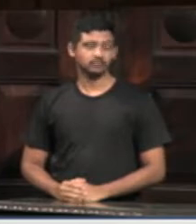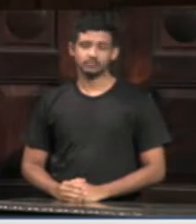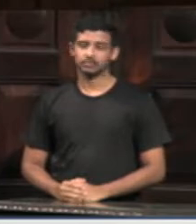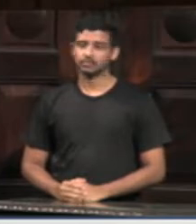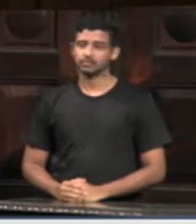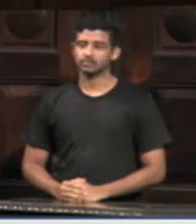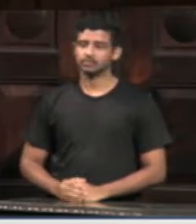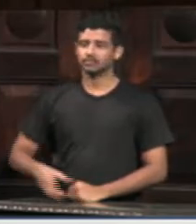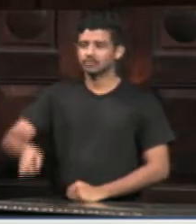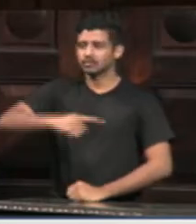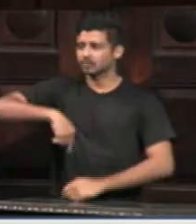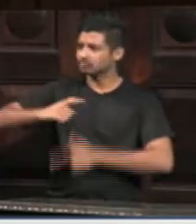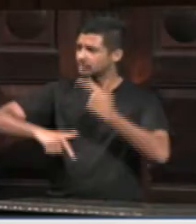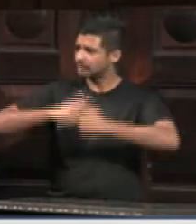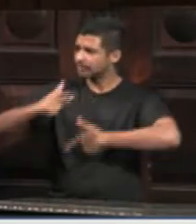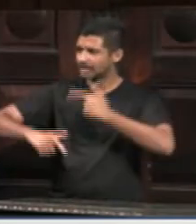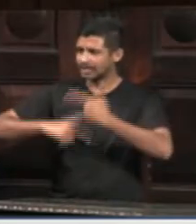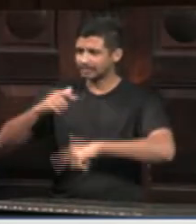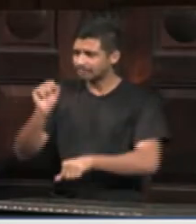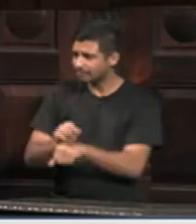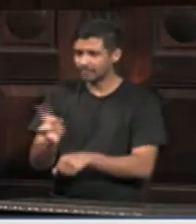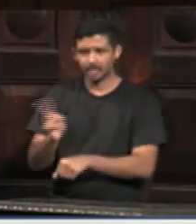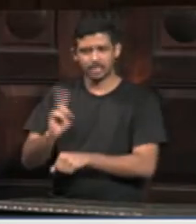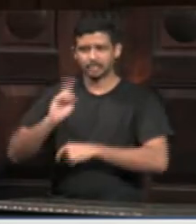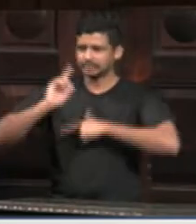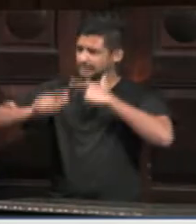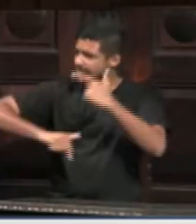trabalhando incessantemente